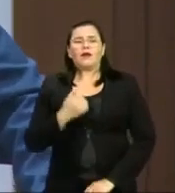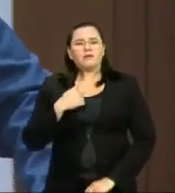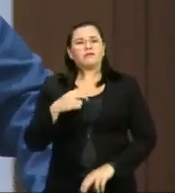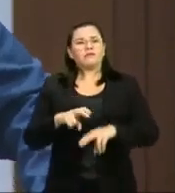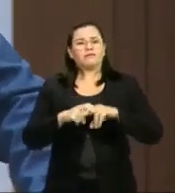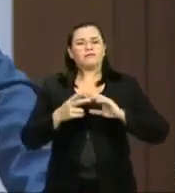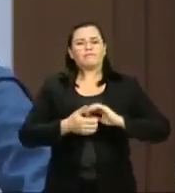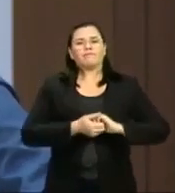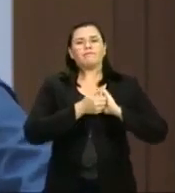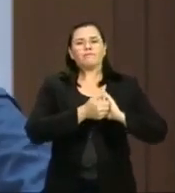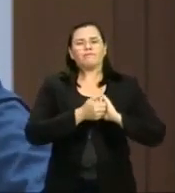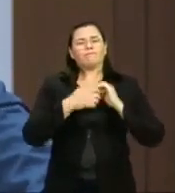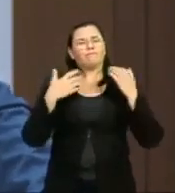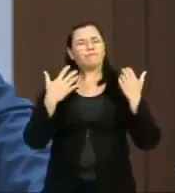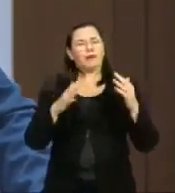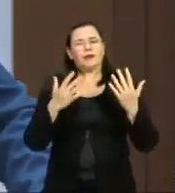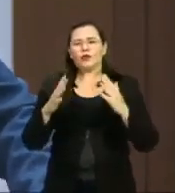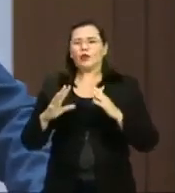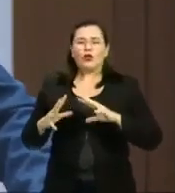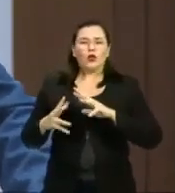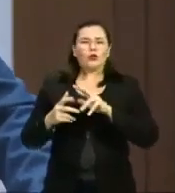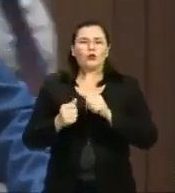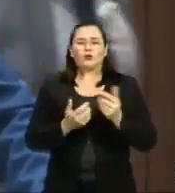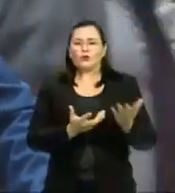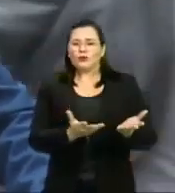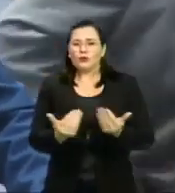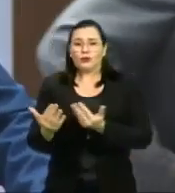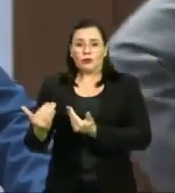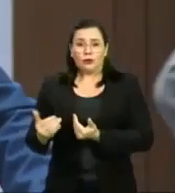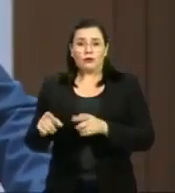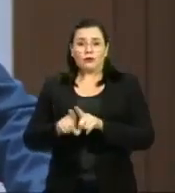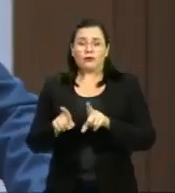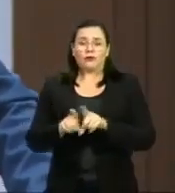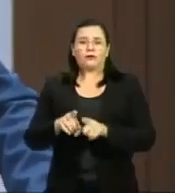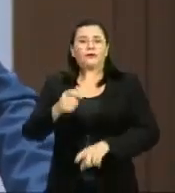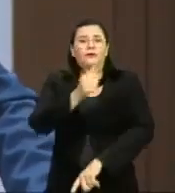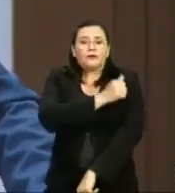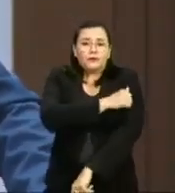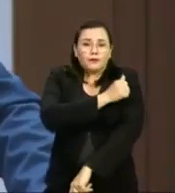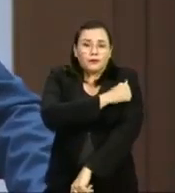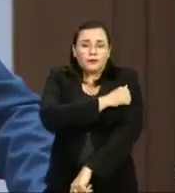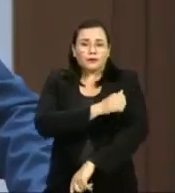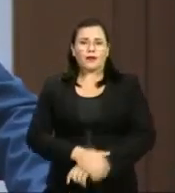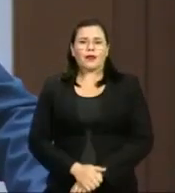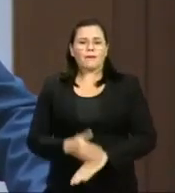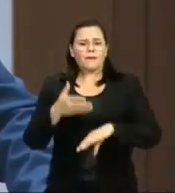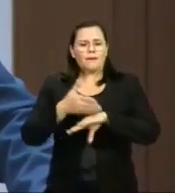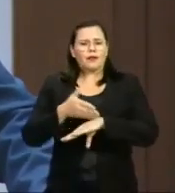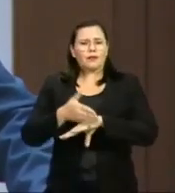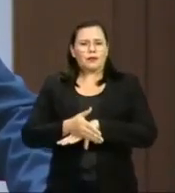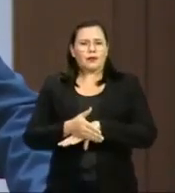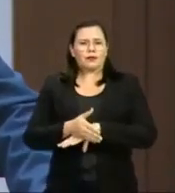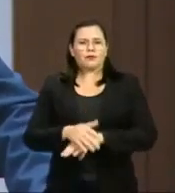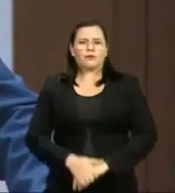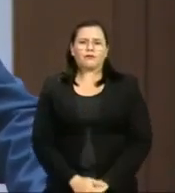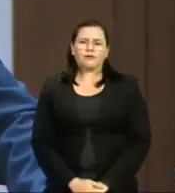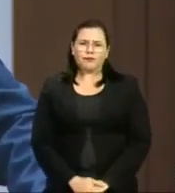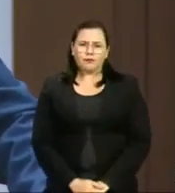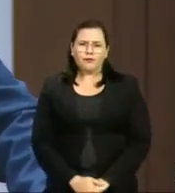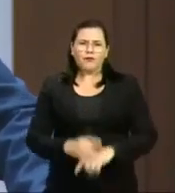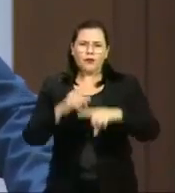os jovens, todos os estudantes que estão participando dos Jogos Escolares